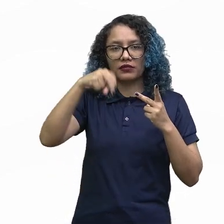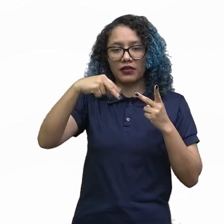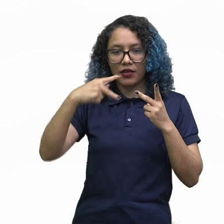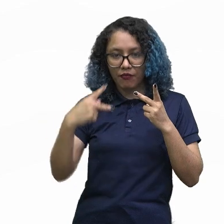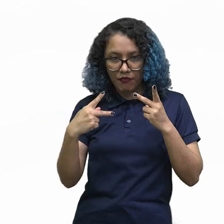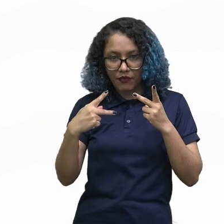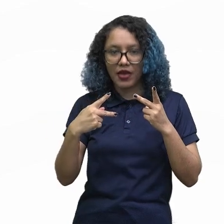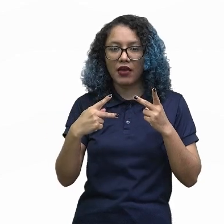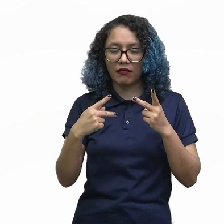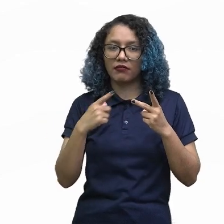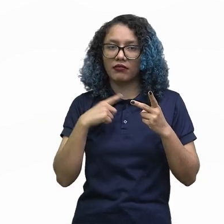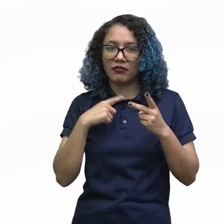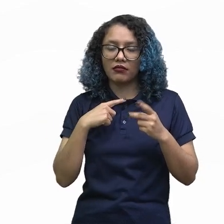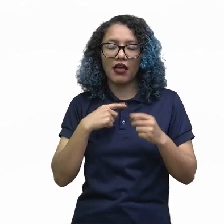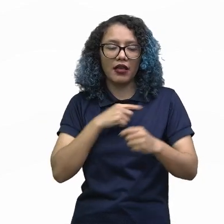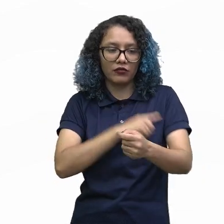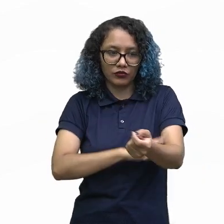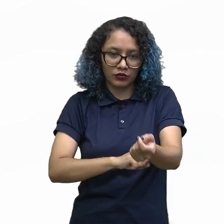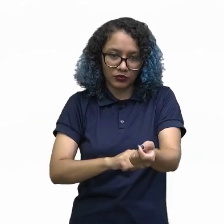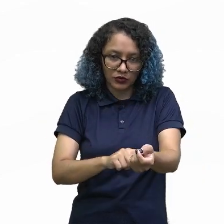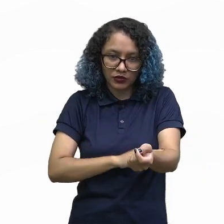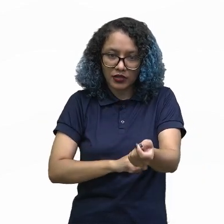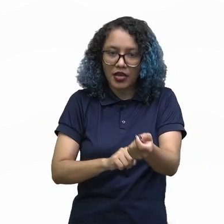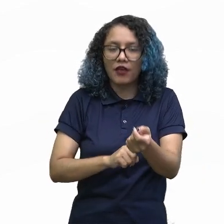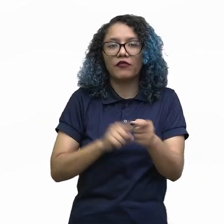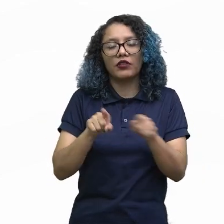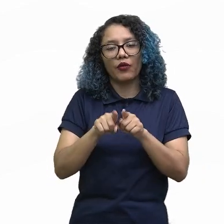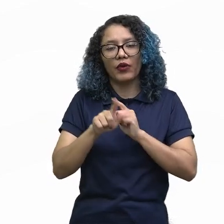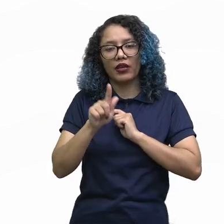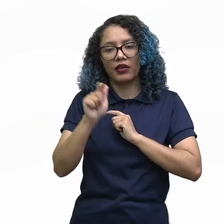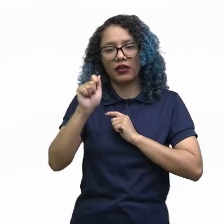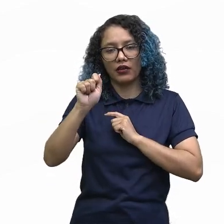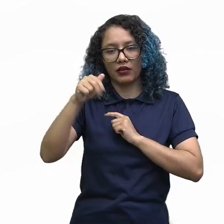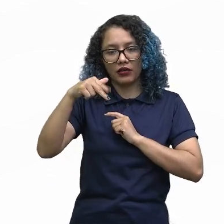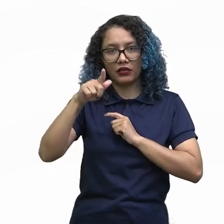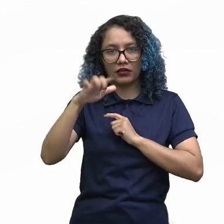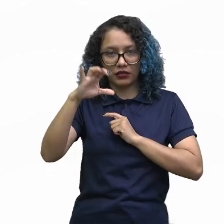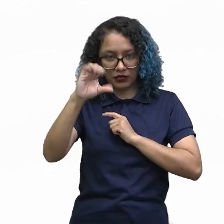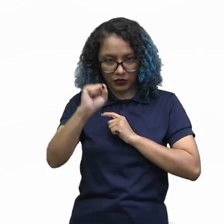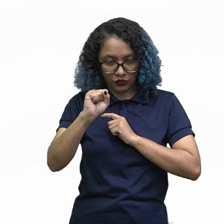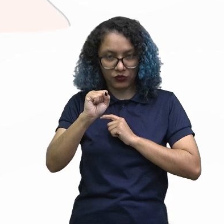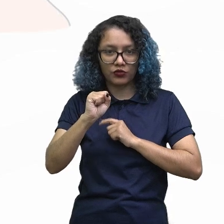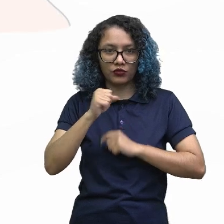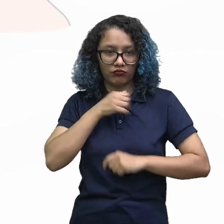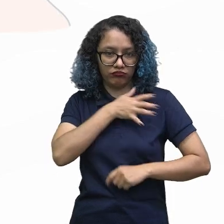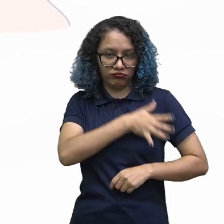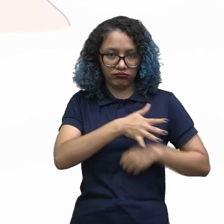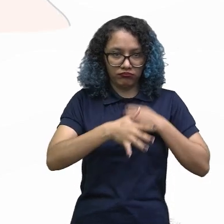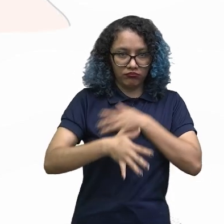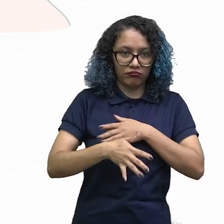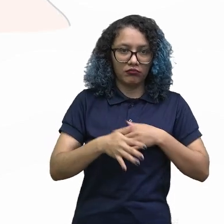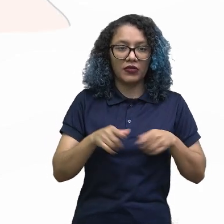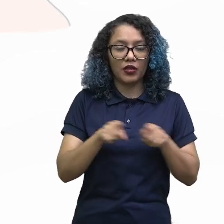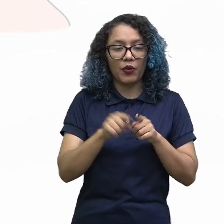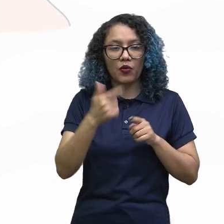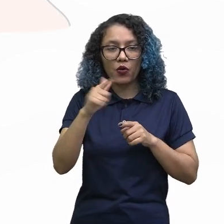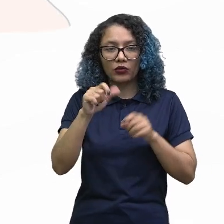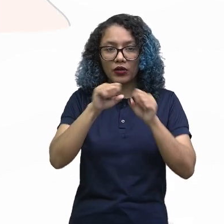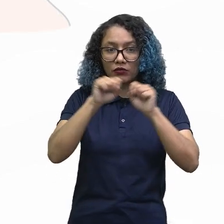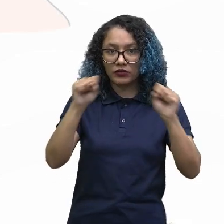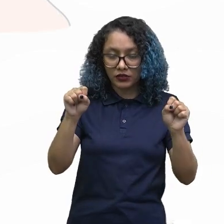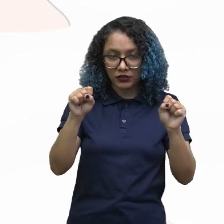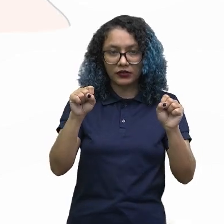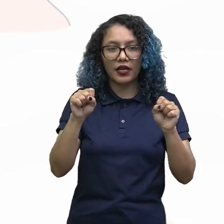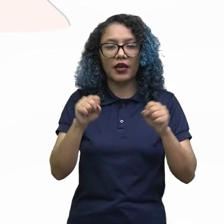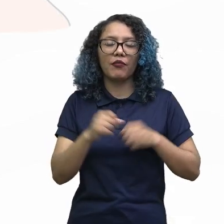nervos e os gânglios, né, que vão percorrer aí todo o nosso corpo. A gente vai também relembrar o sistema endócrino, que